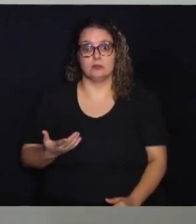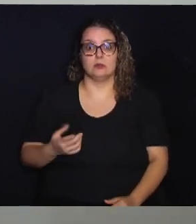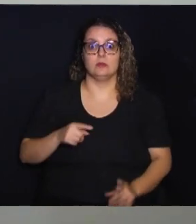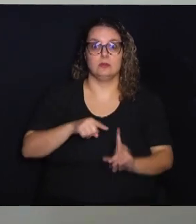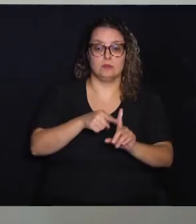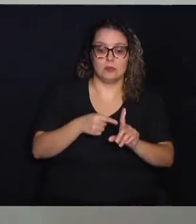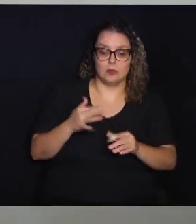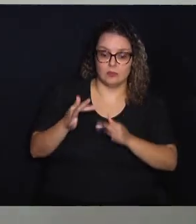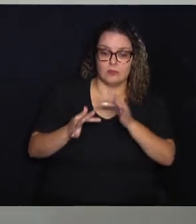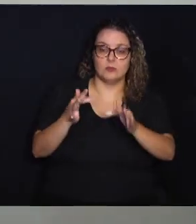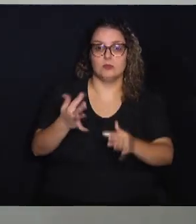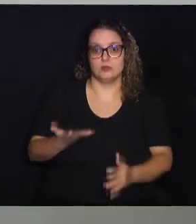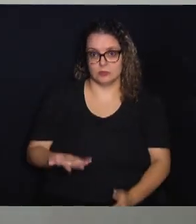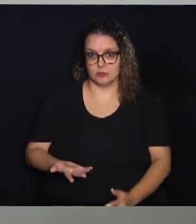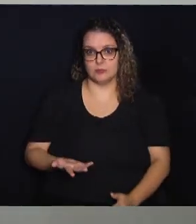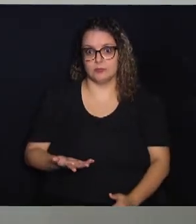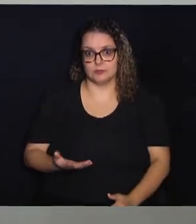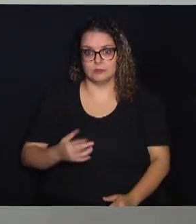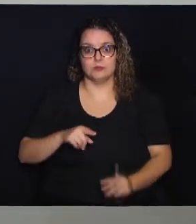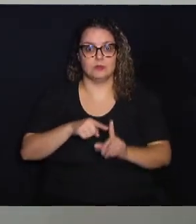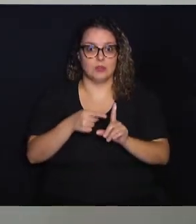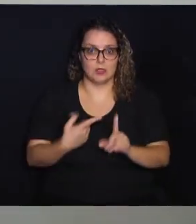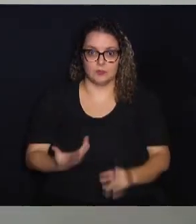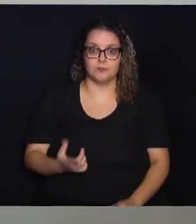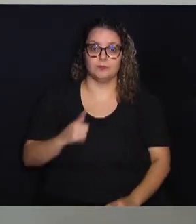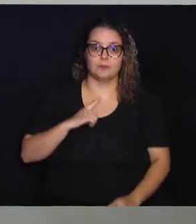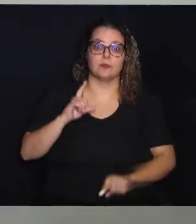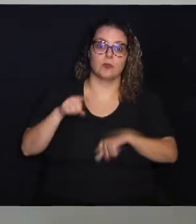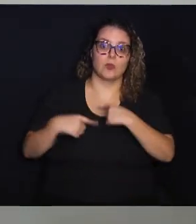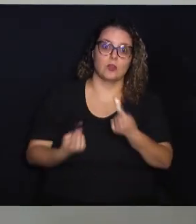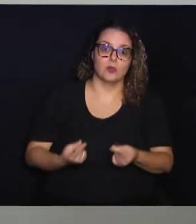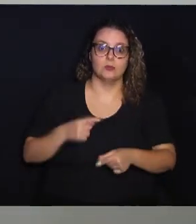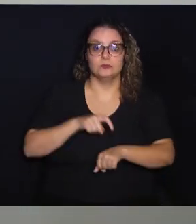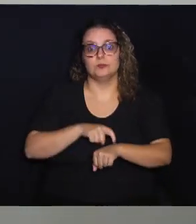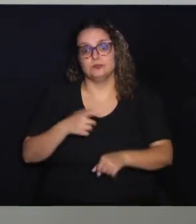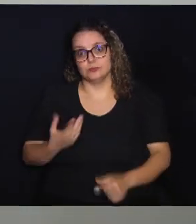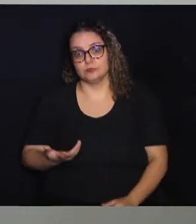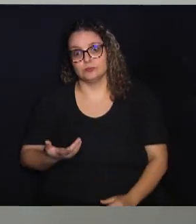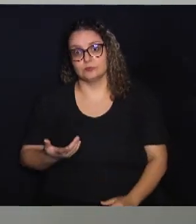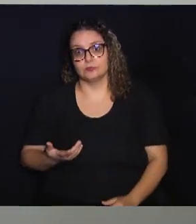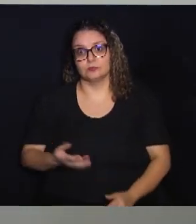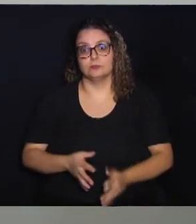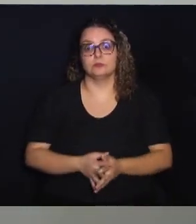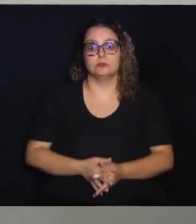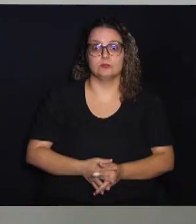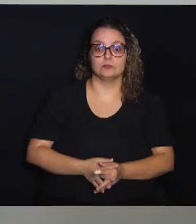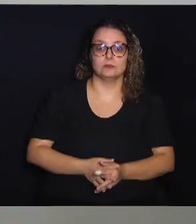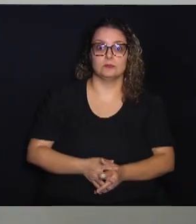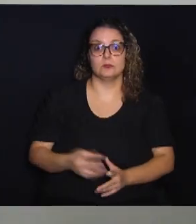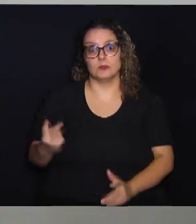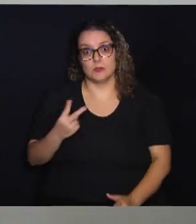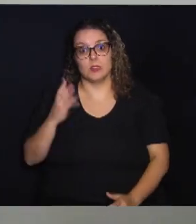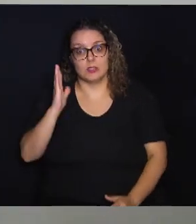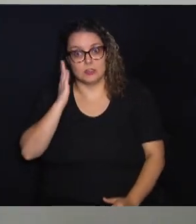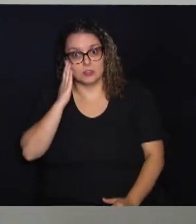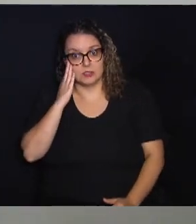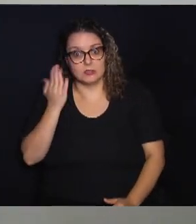gestações, certo? Também existem outras situações. Então, às vezes o casal já sabe que